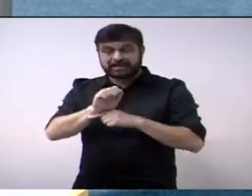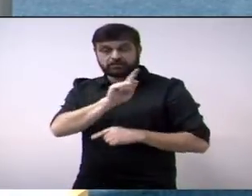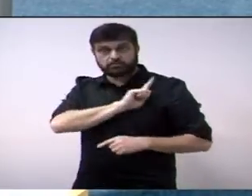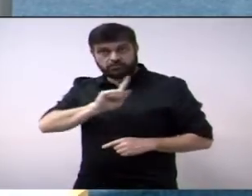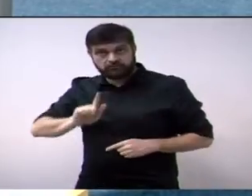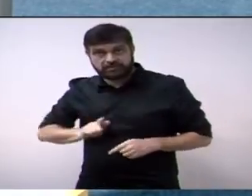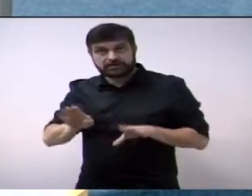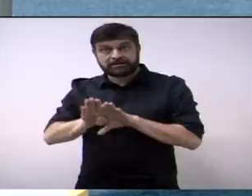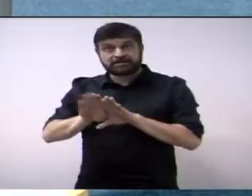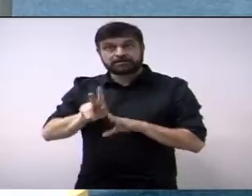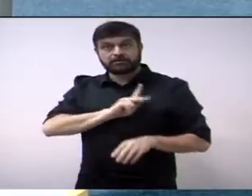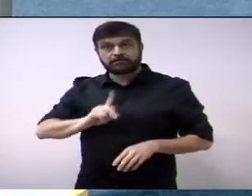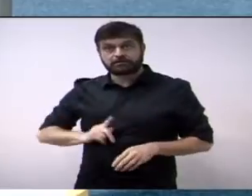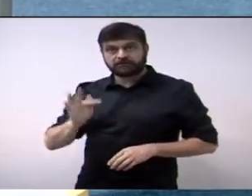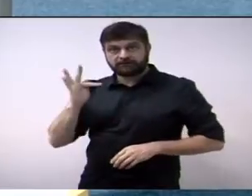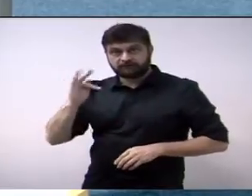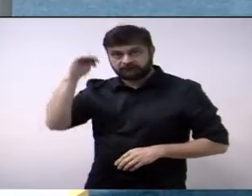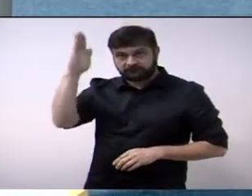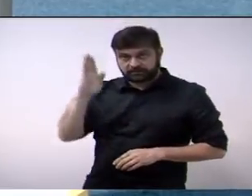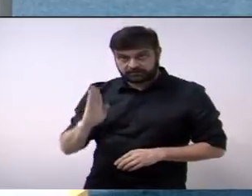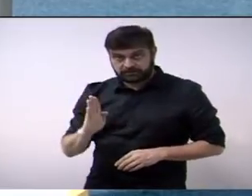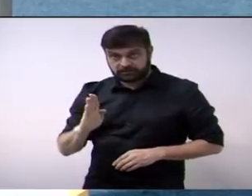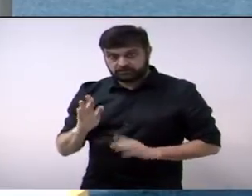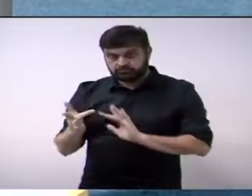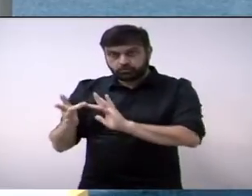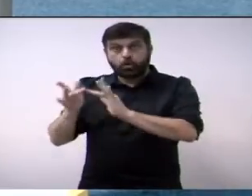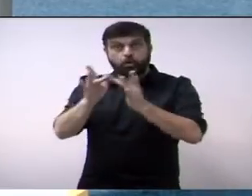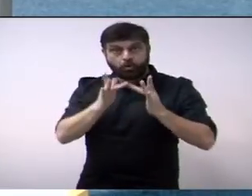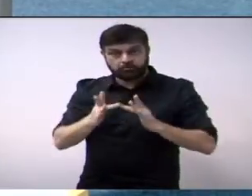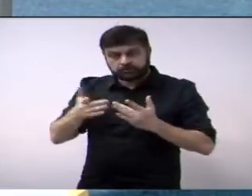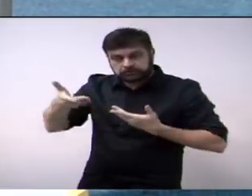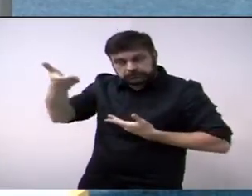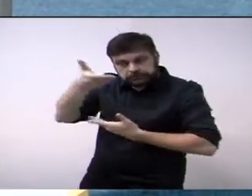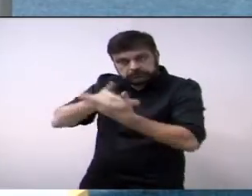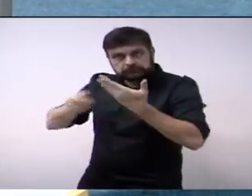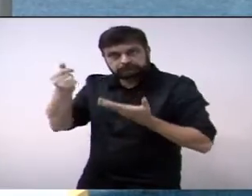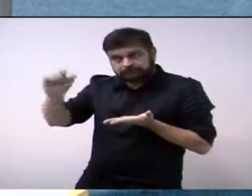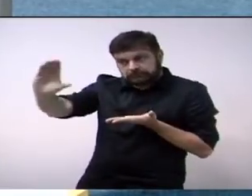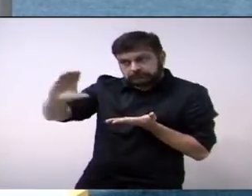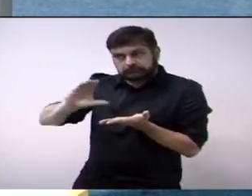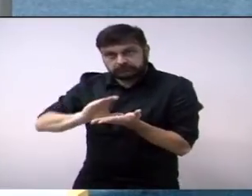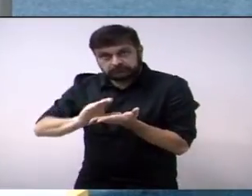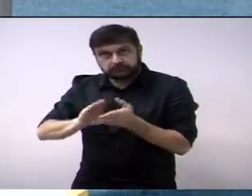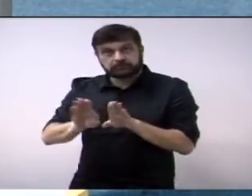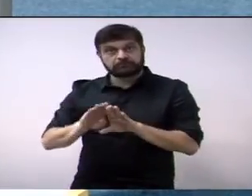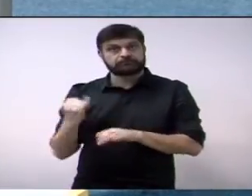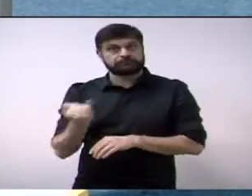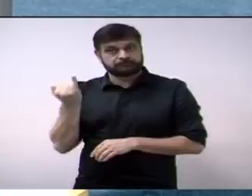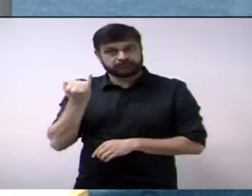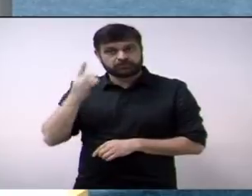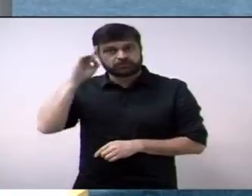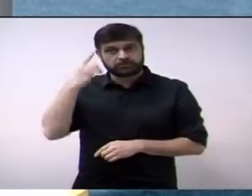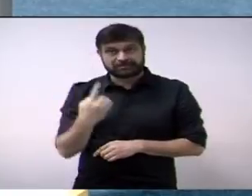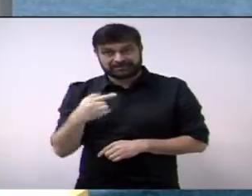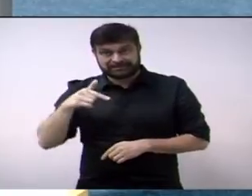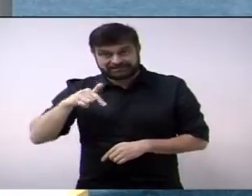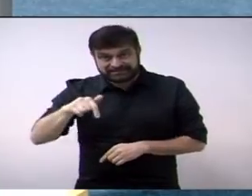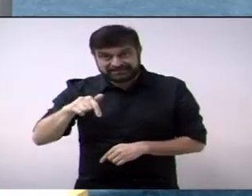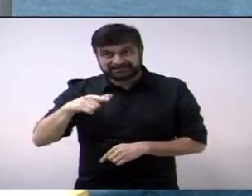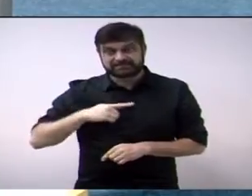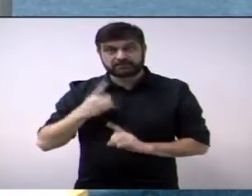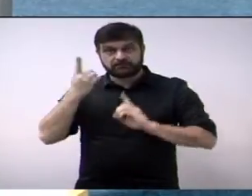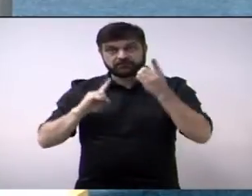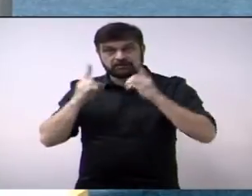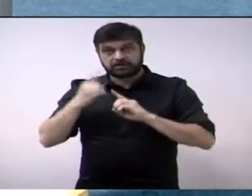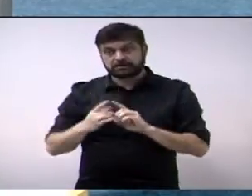também federal, né? E aí, no dia 17 de fevereiro, nós estivemos em contato com o